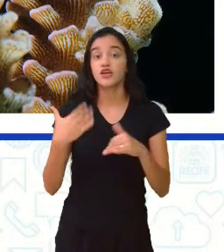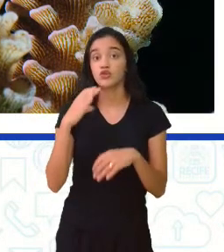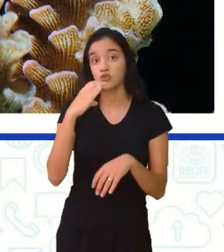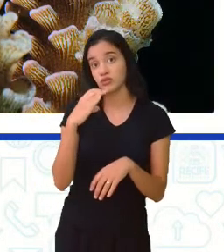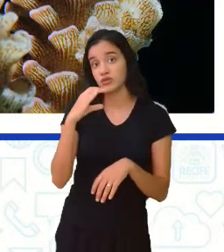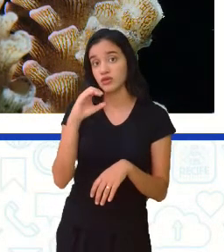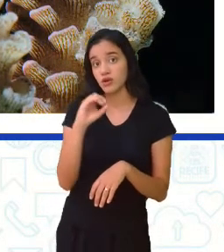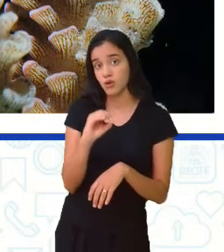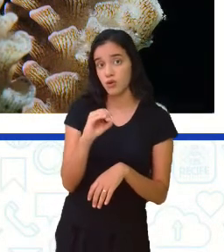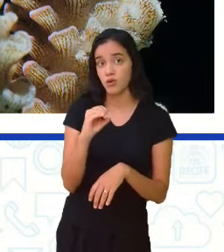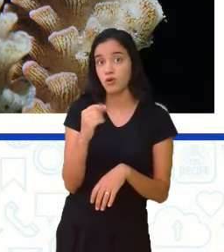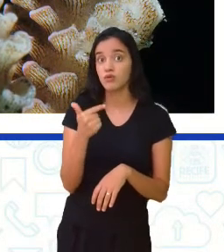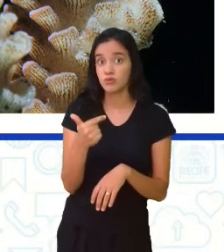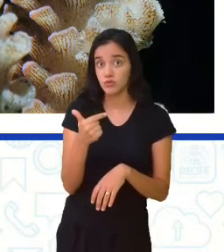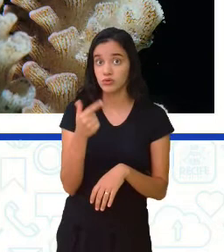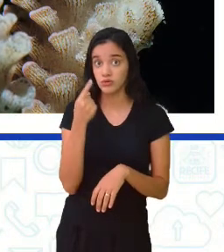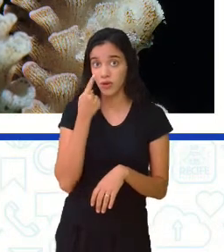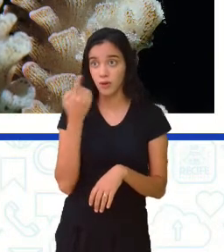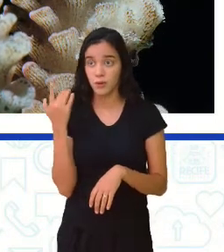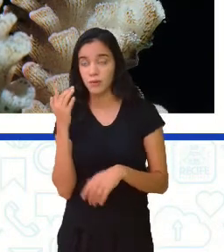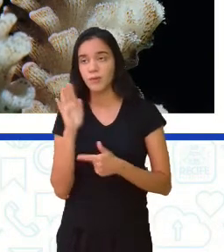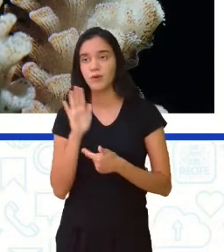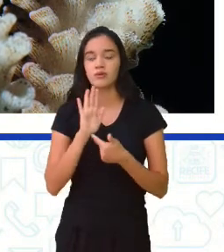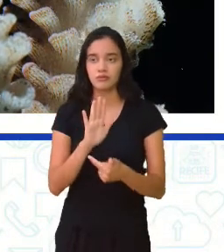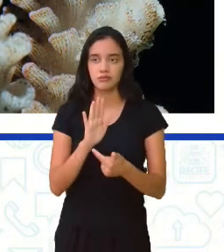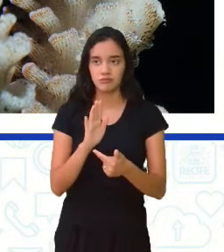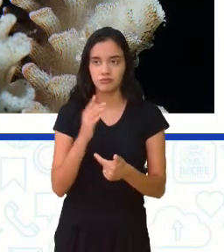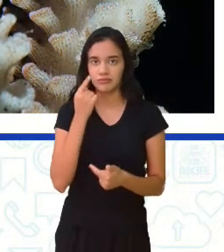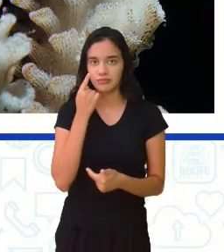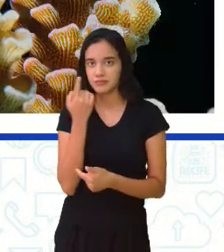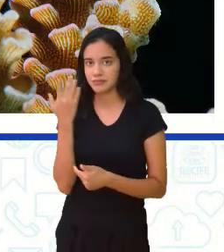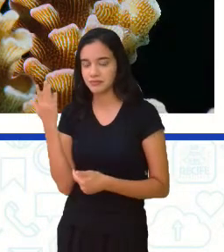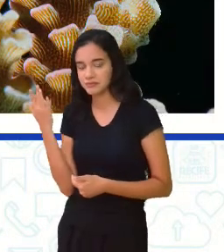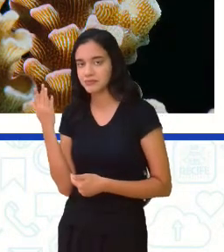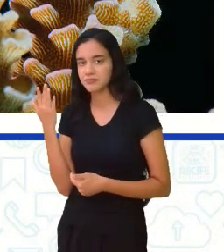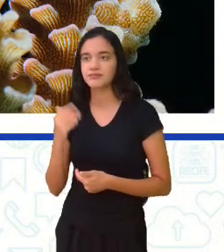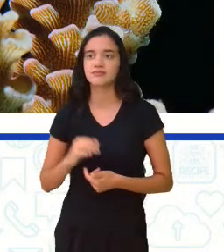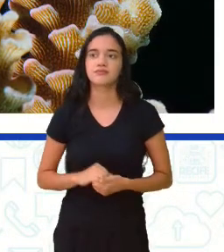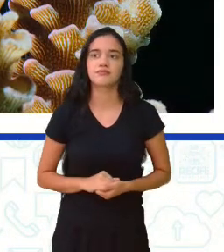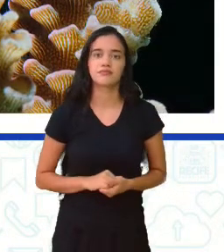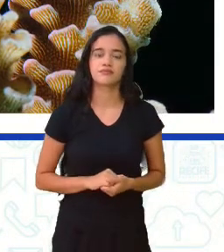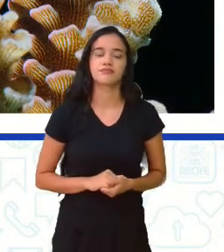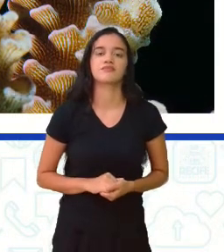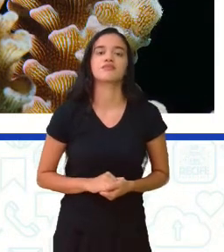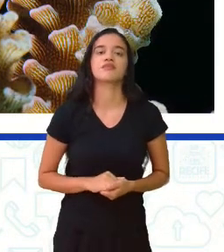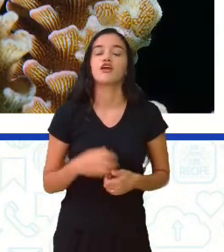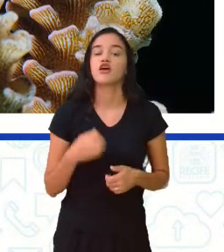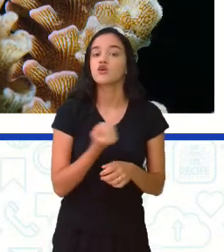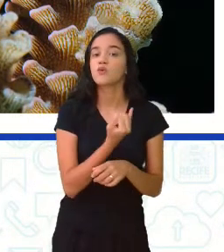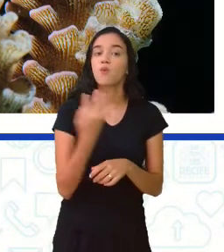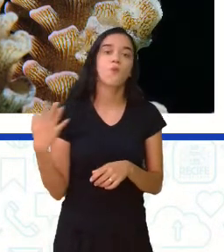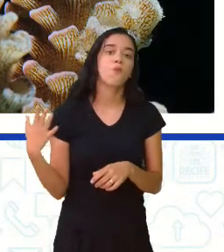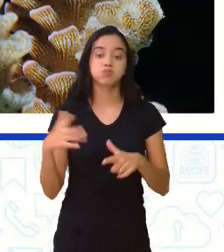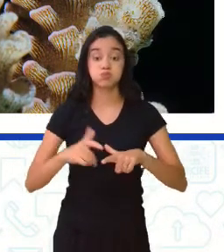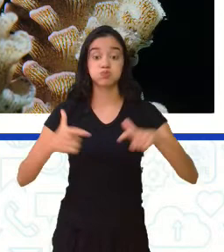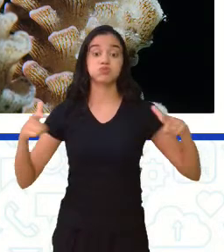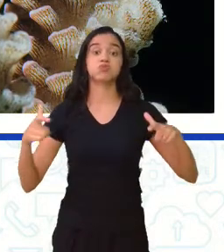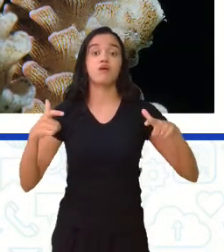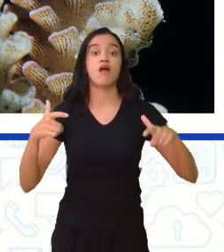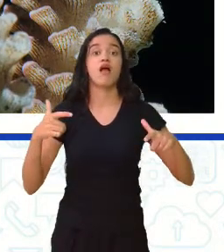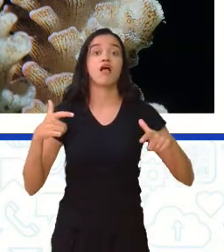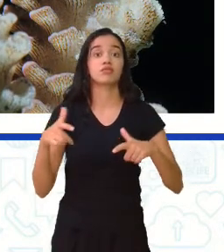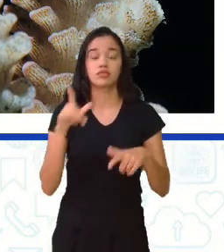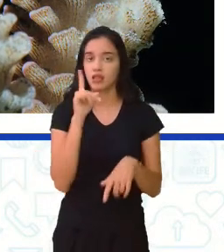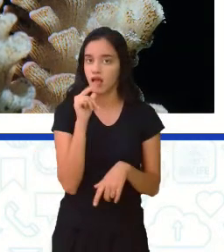ó, embaixo na figura, mostrando aí o gás carbônico, né? Em grande quantidade na água.